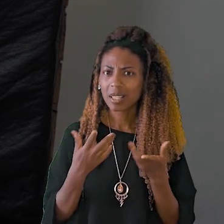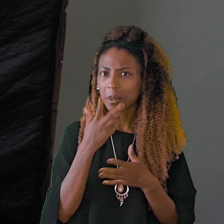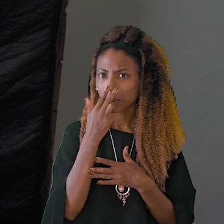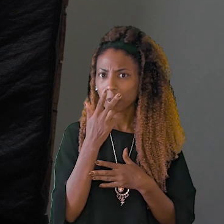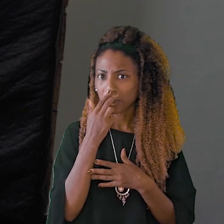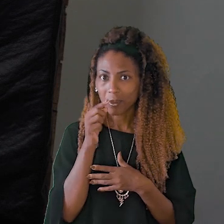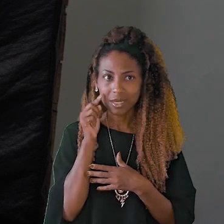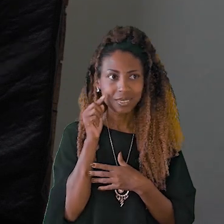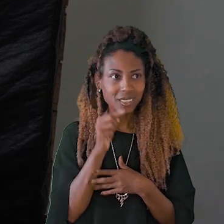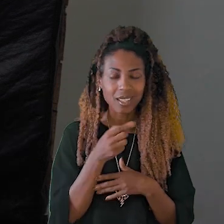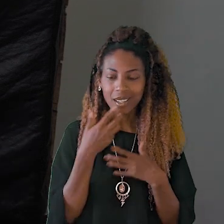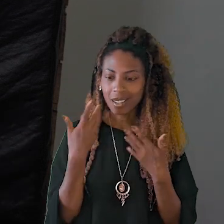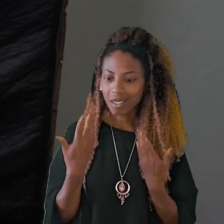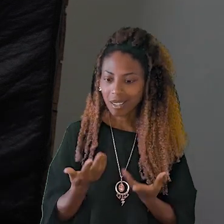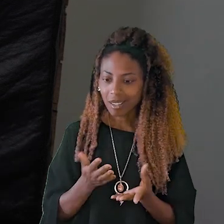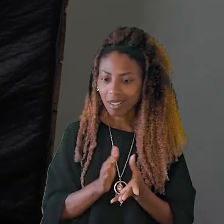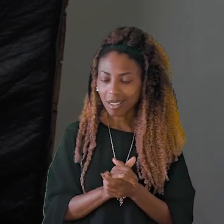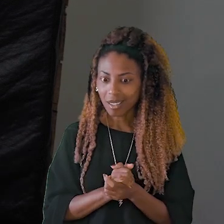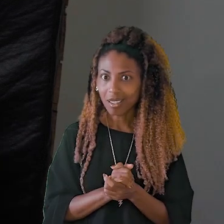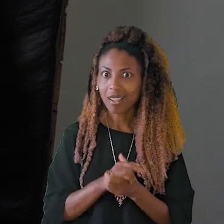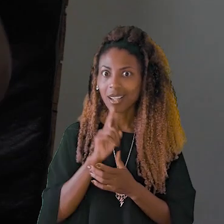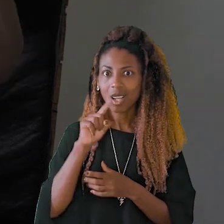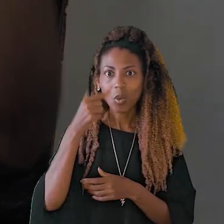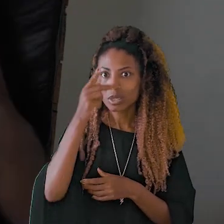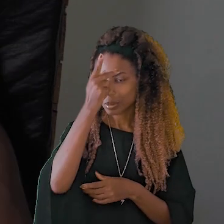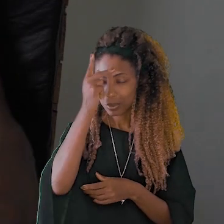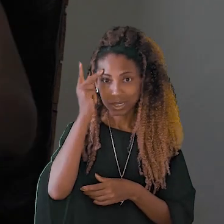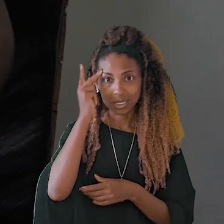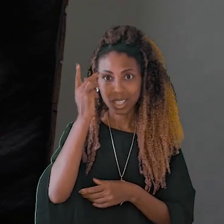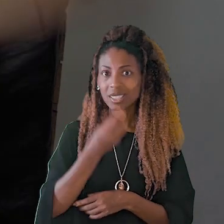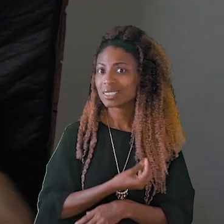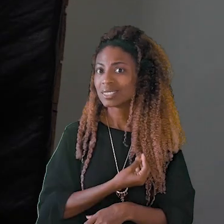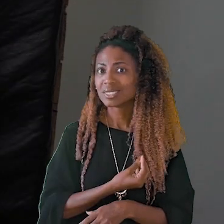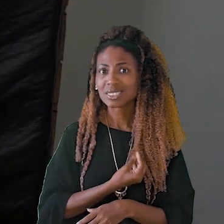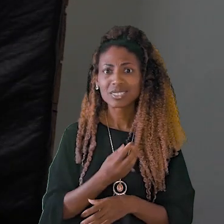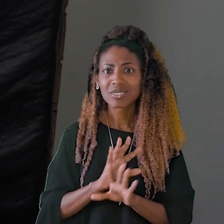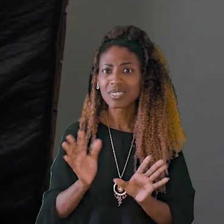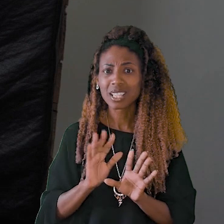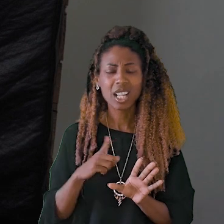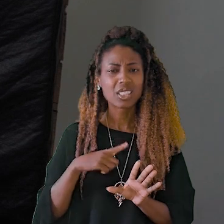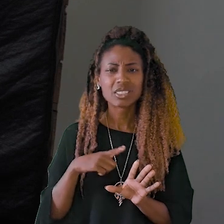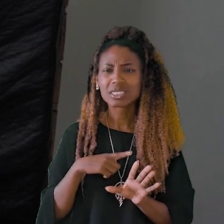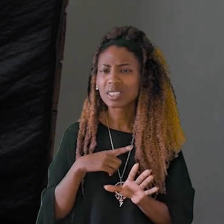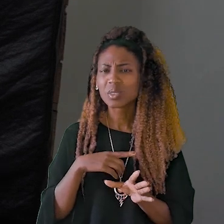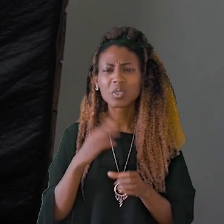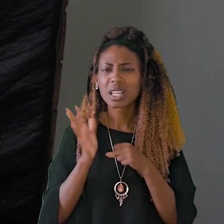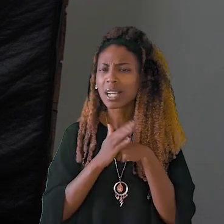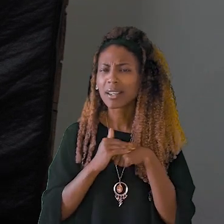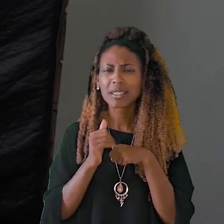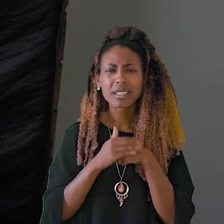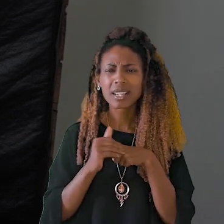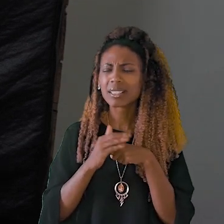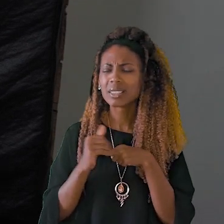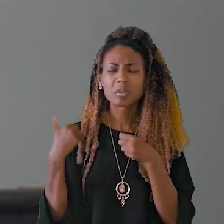parece que você, especificamente, é uma outra pessoa fora desse lugar que as pessoas veem, mas eu tenho um outro cuidado, um outro carinho com toda vez que